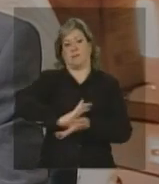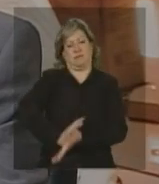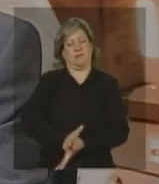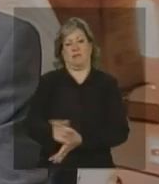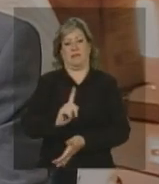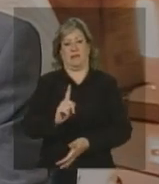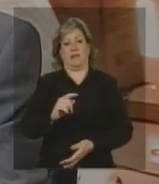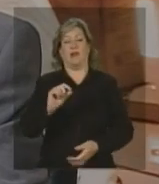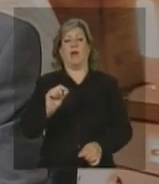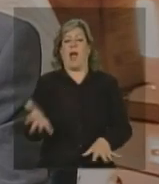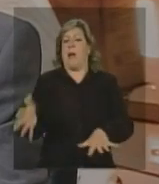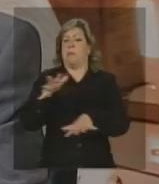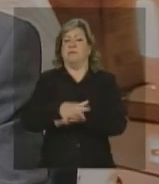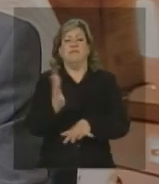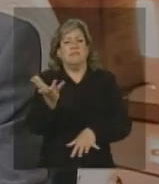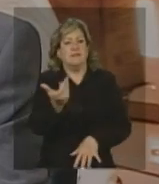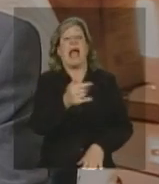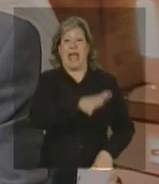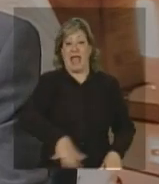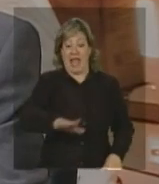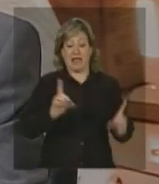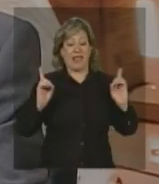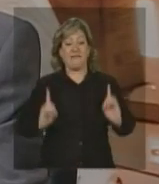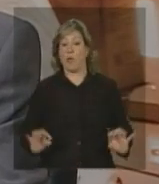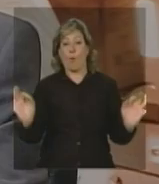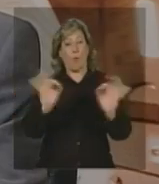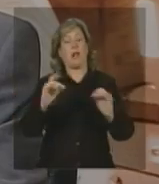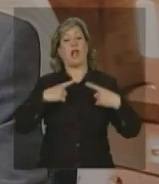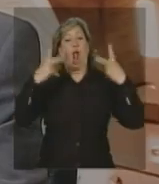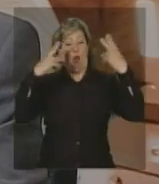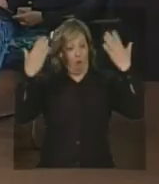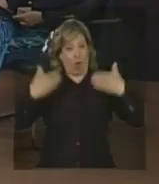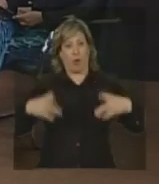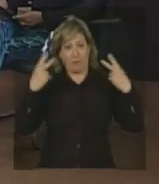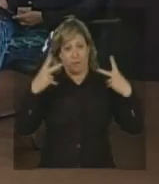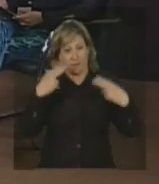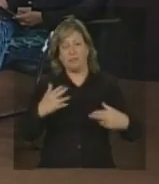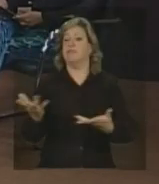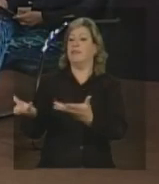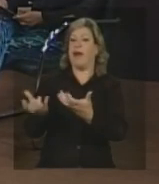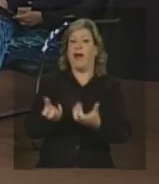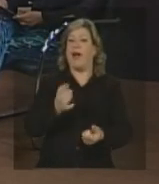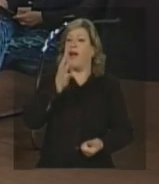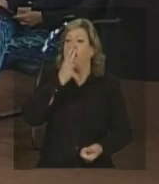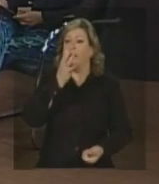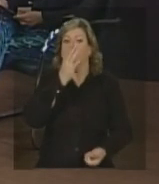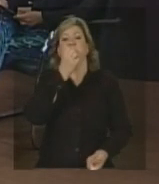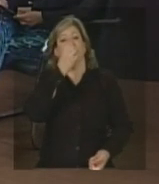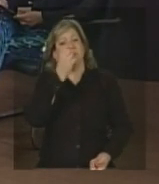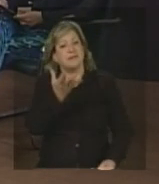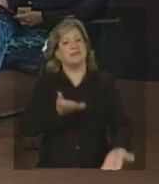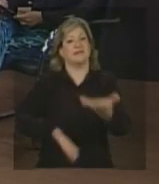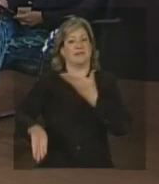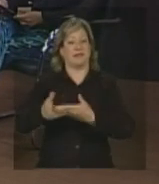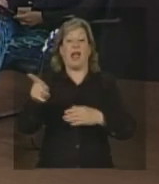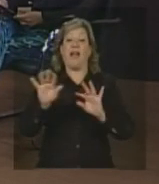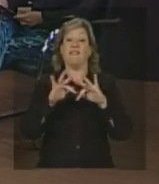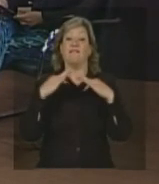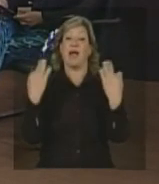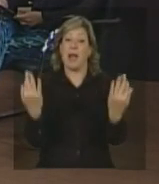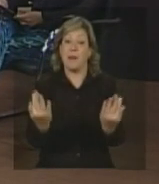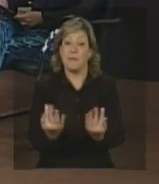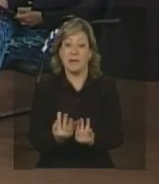inclusão são maravilhosas, né? E aí também cabe, né, aos familiares,